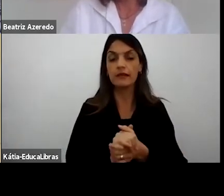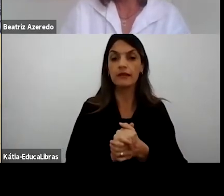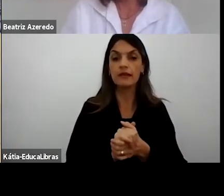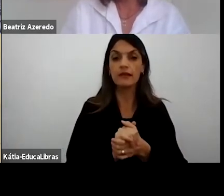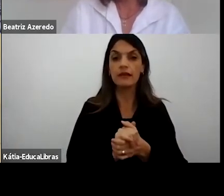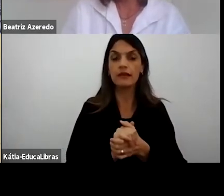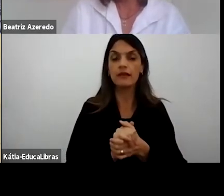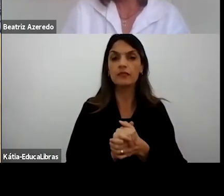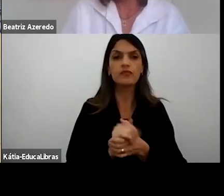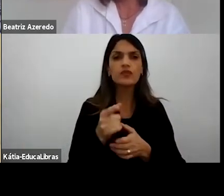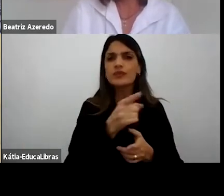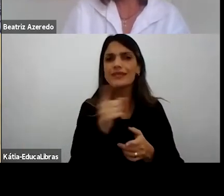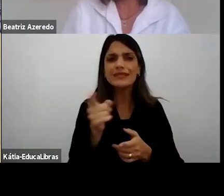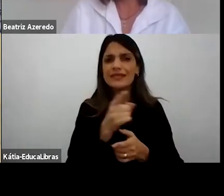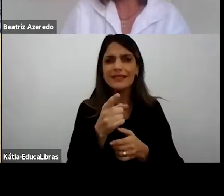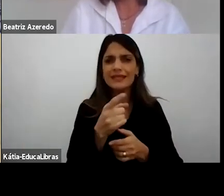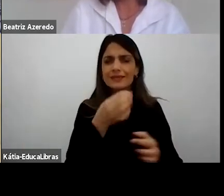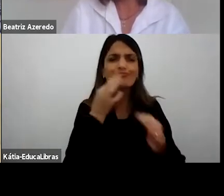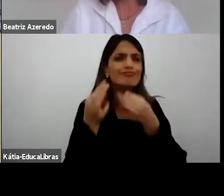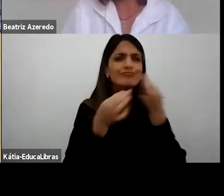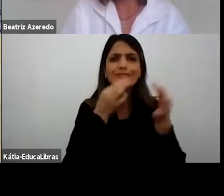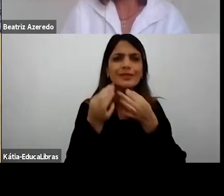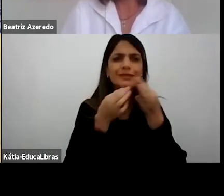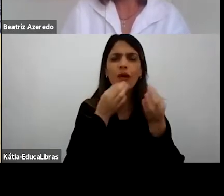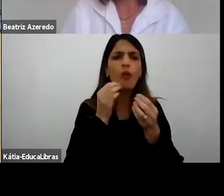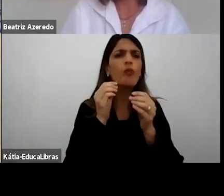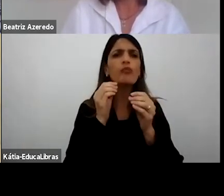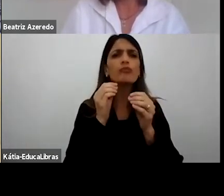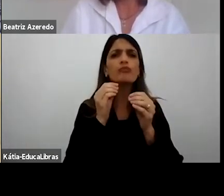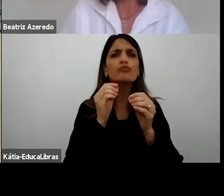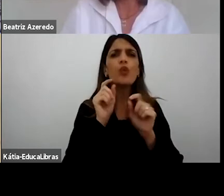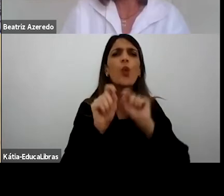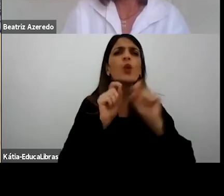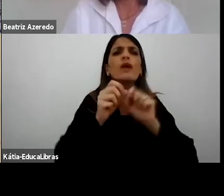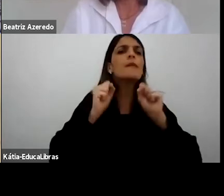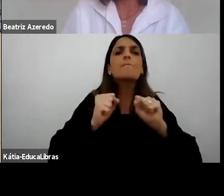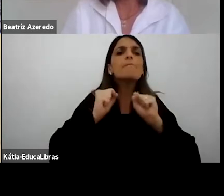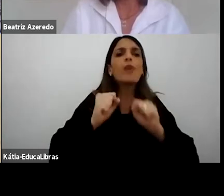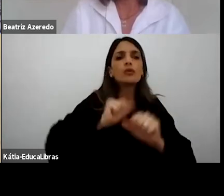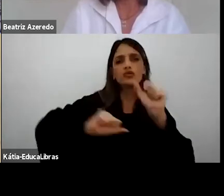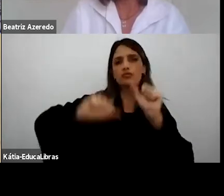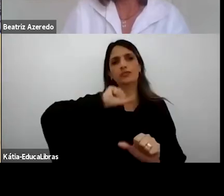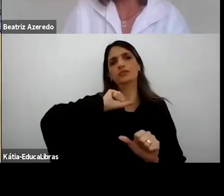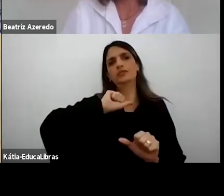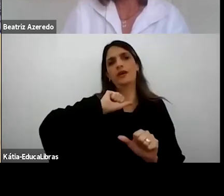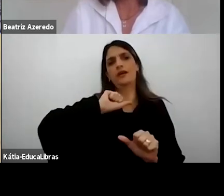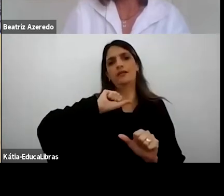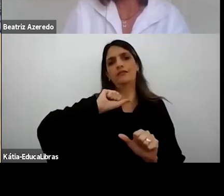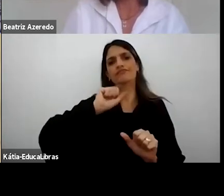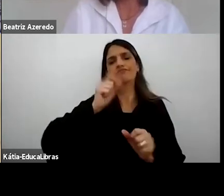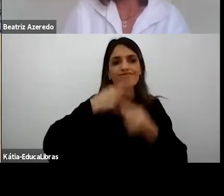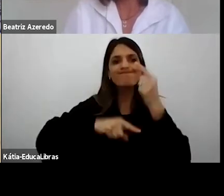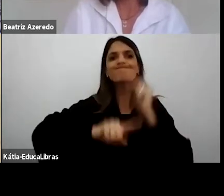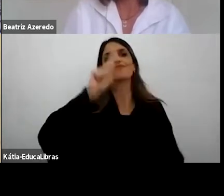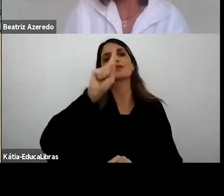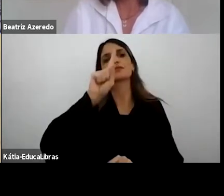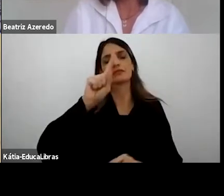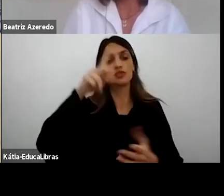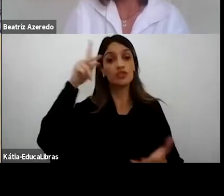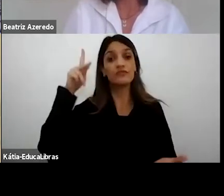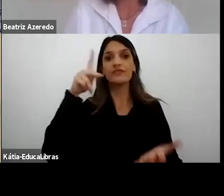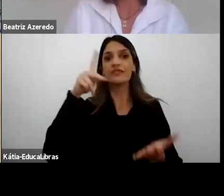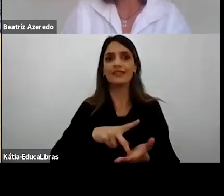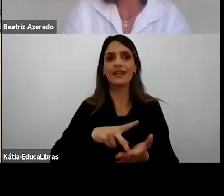o que vocês acham que dá para ser transformado? O que pode ser uma mudança positiva e inspiradora para